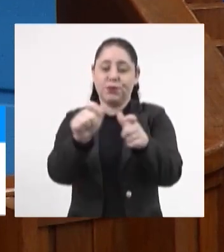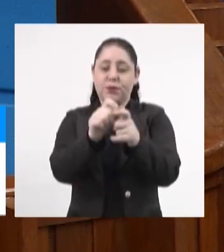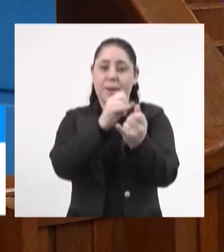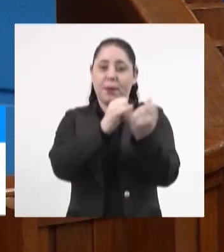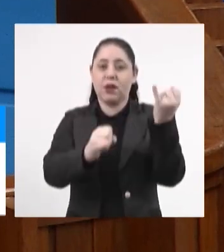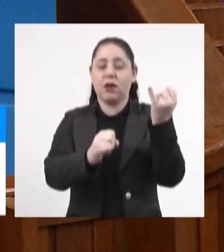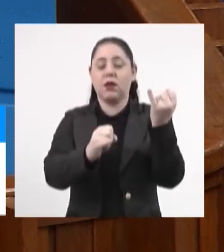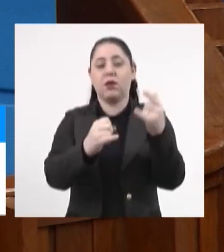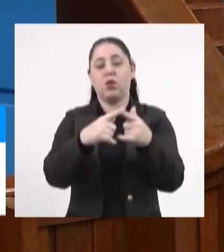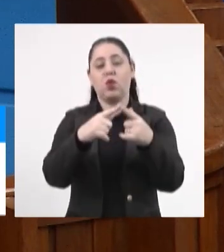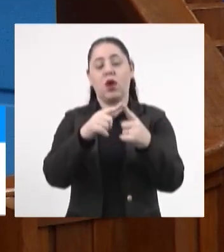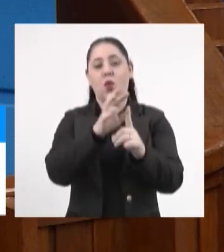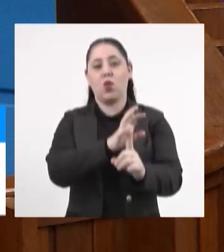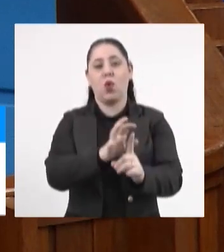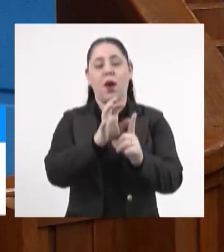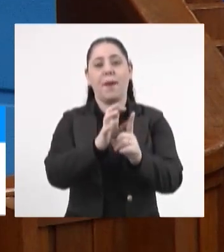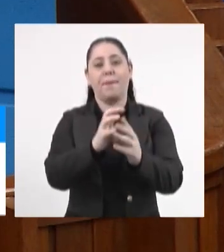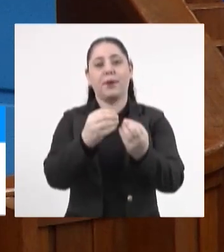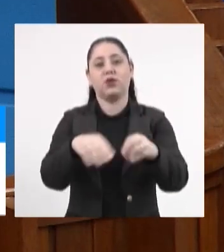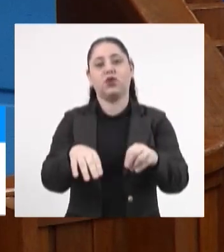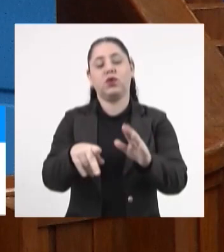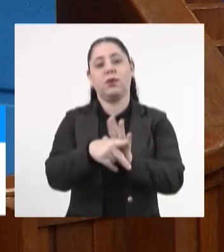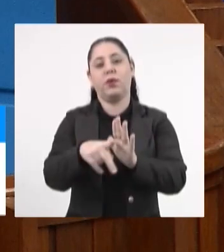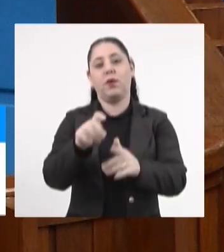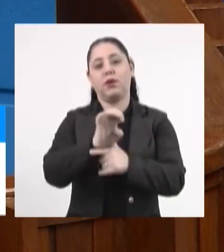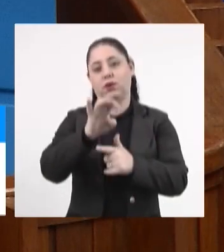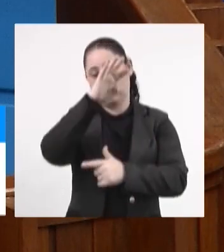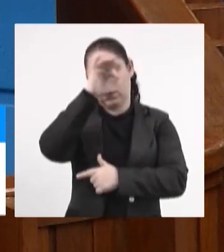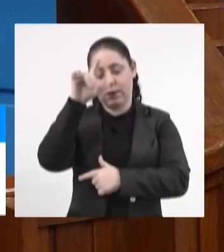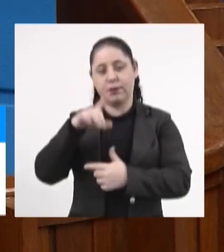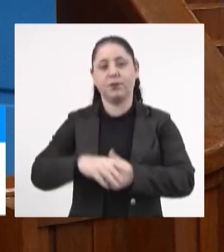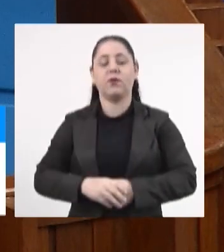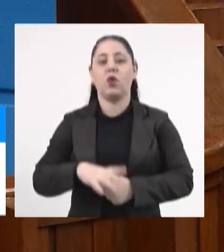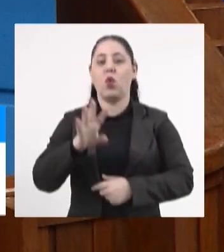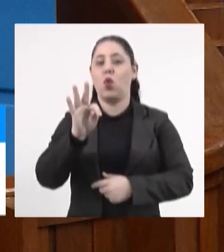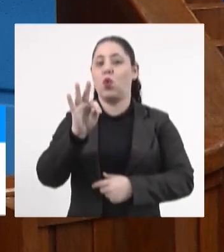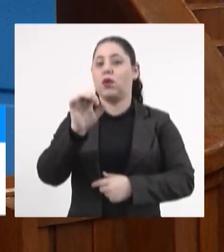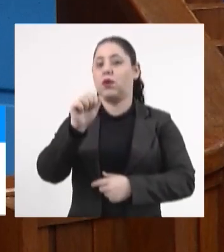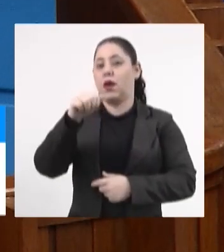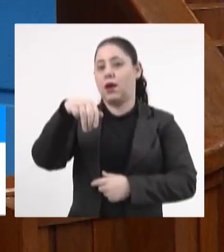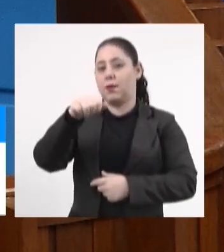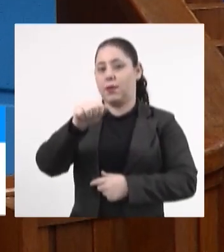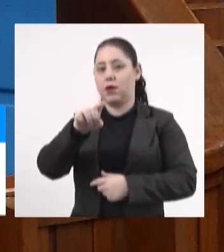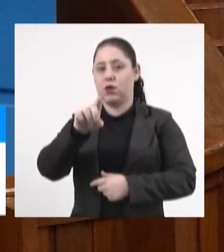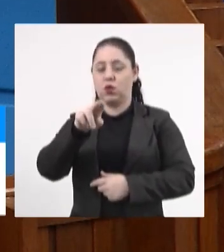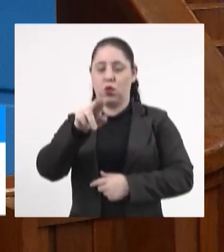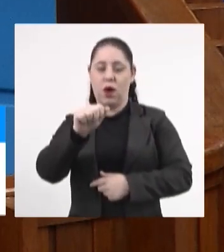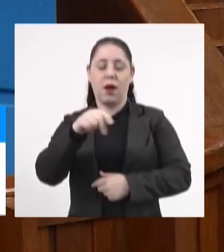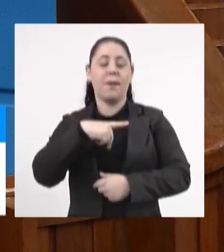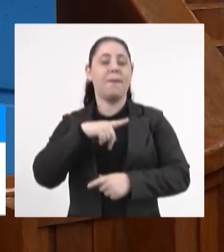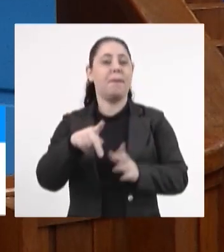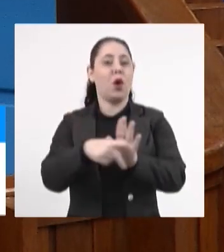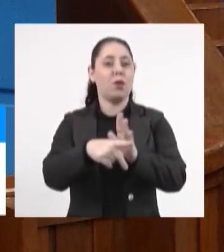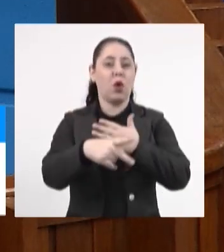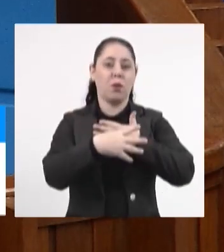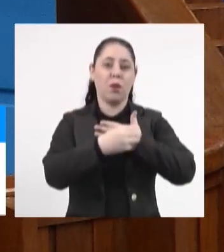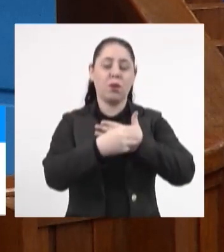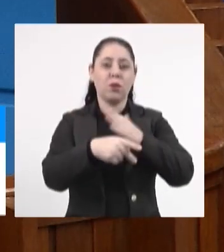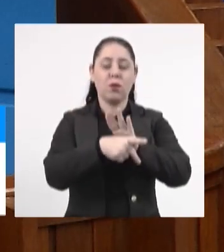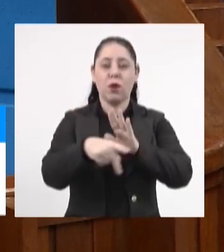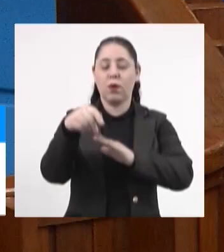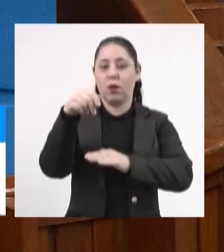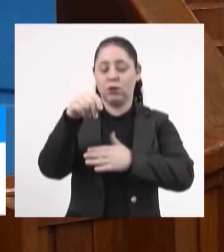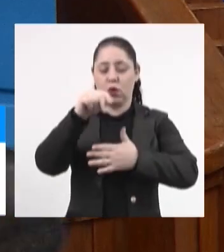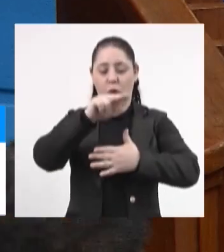principais ameaças à espécie no Mato Grosso do Sul. O tamanduá-bandeira é um mamífero sul-americano